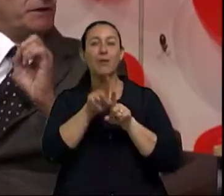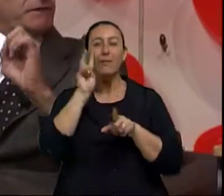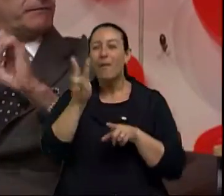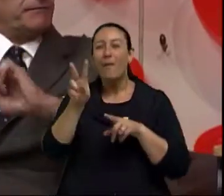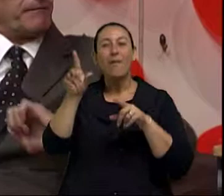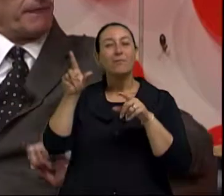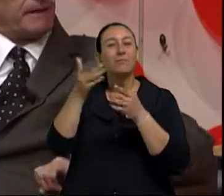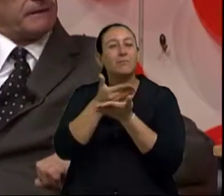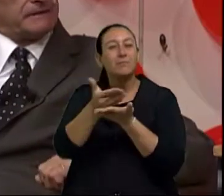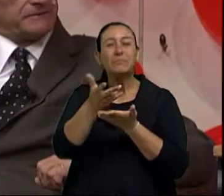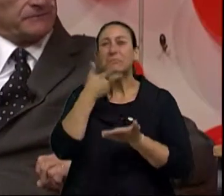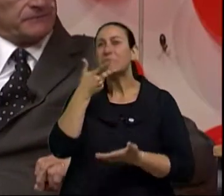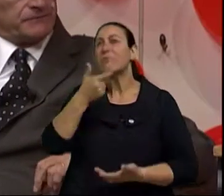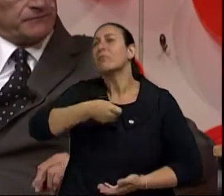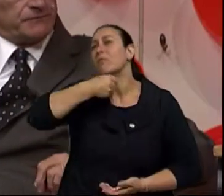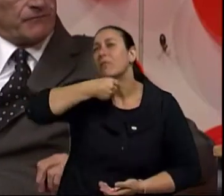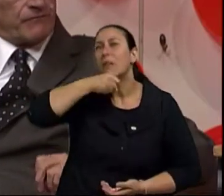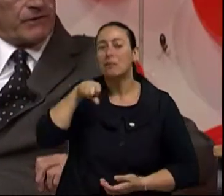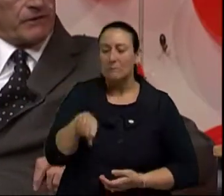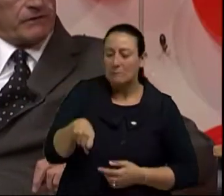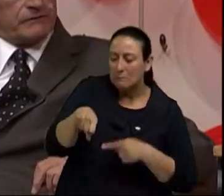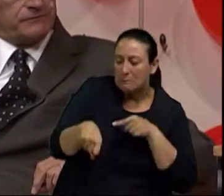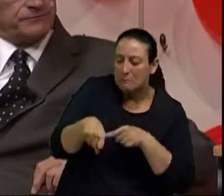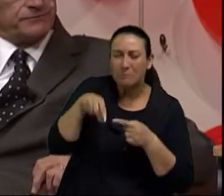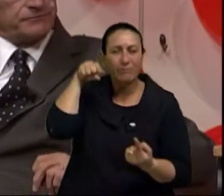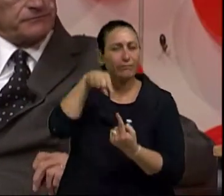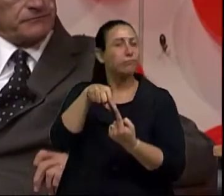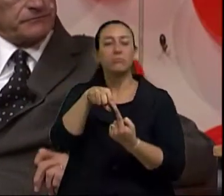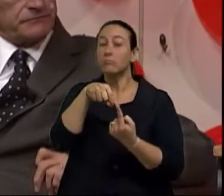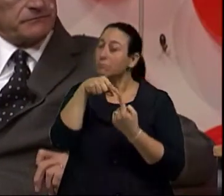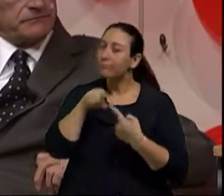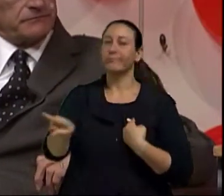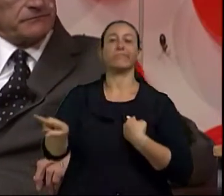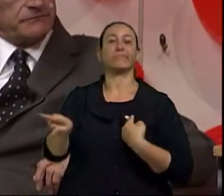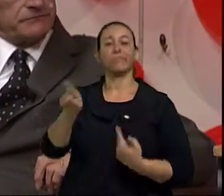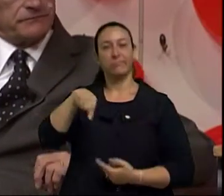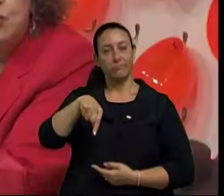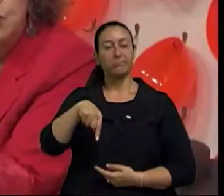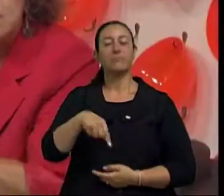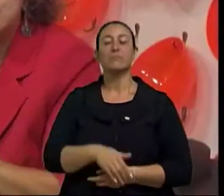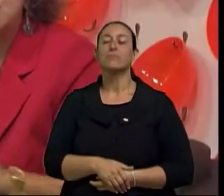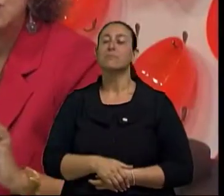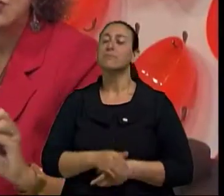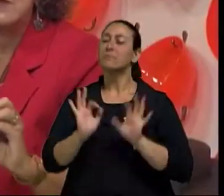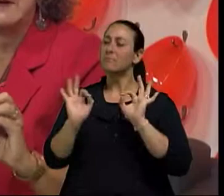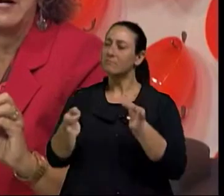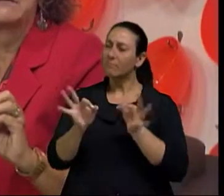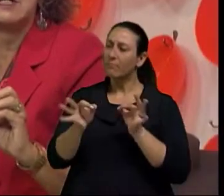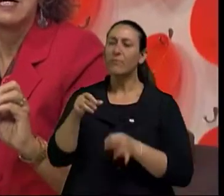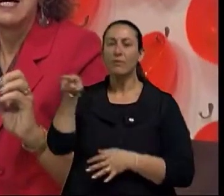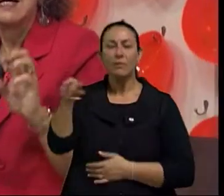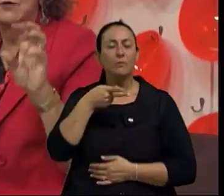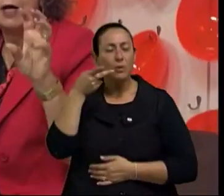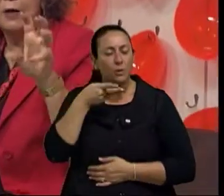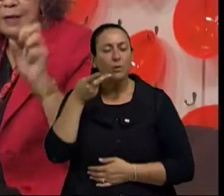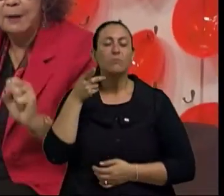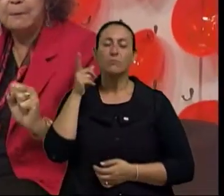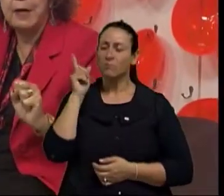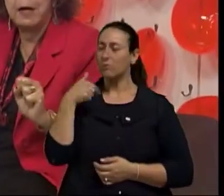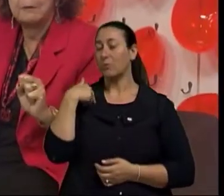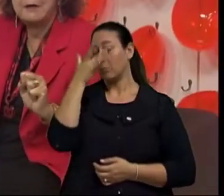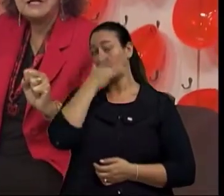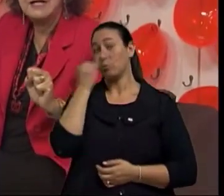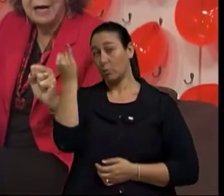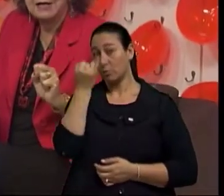no início do programa. Ah, com certeza. Bom, então, aqui o que o doutor falou, assim, nessas últimas palavras, que eu quero